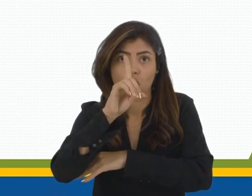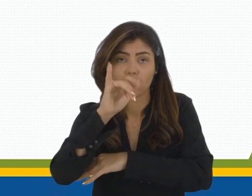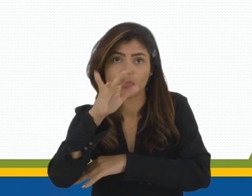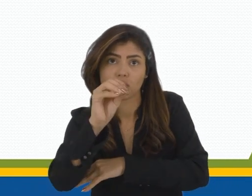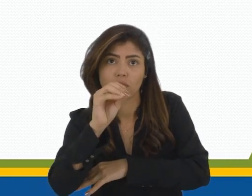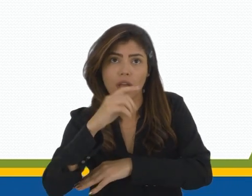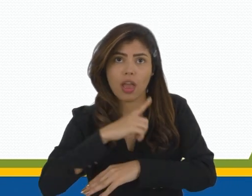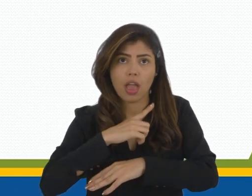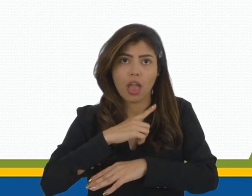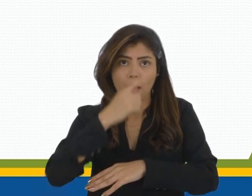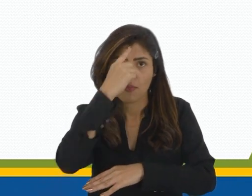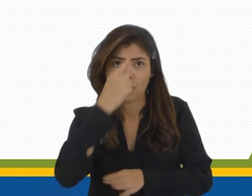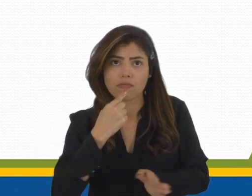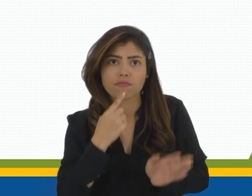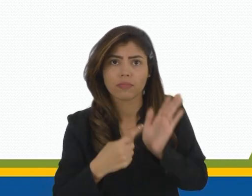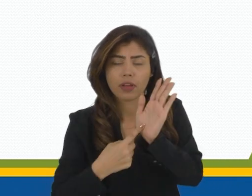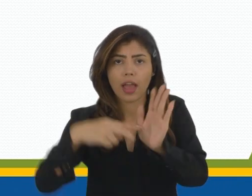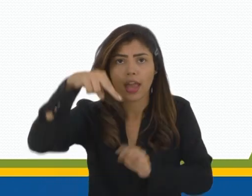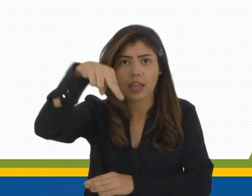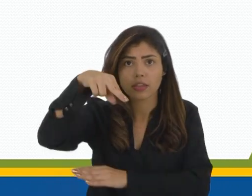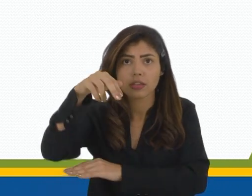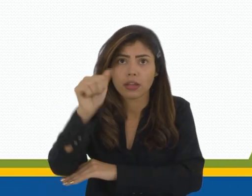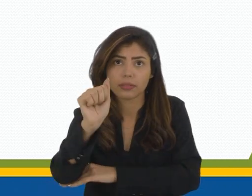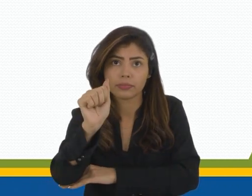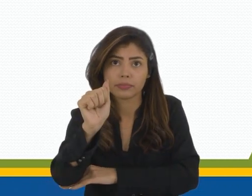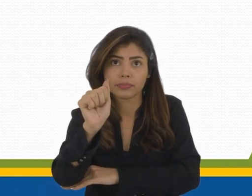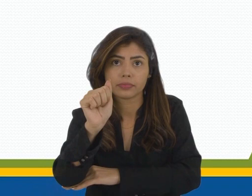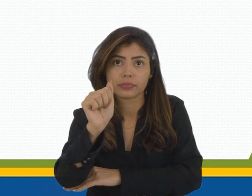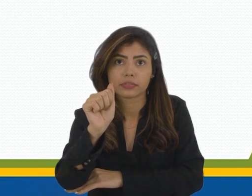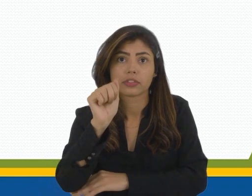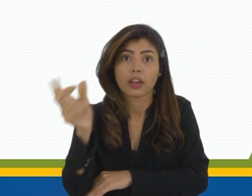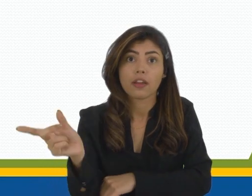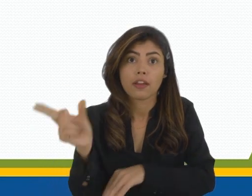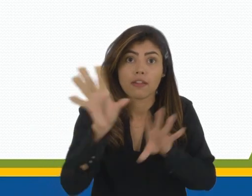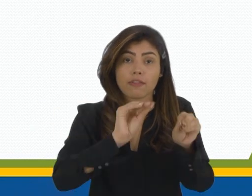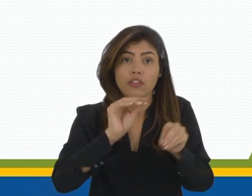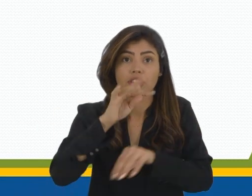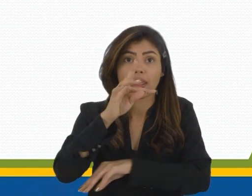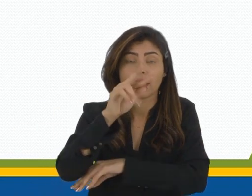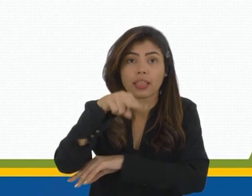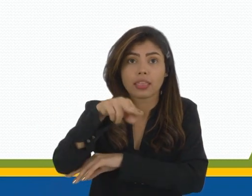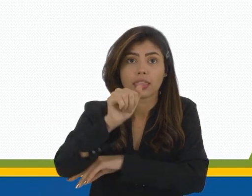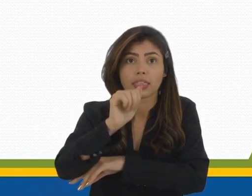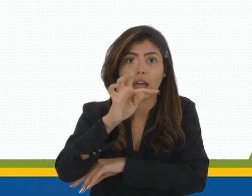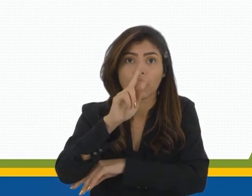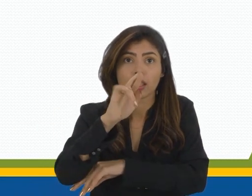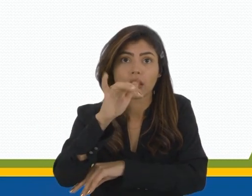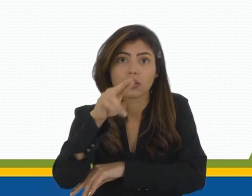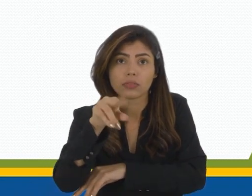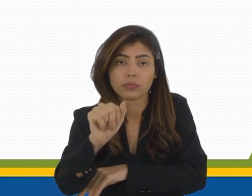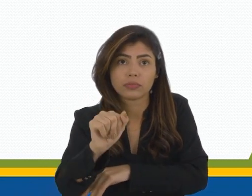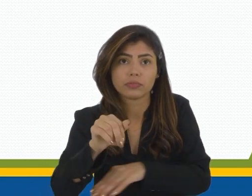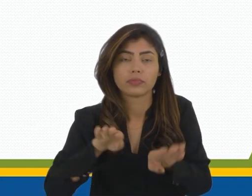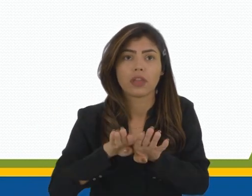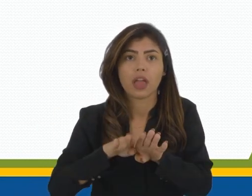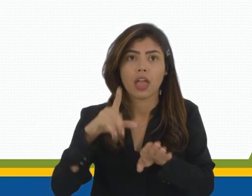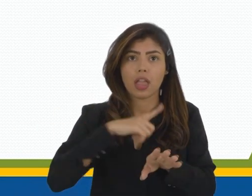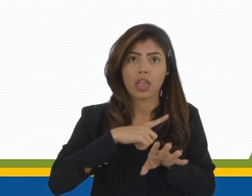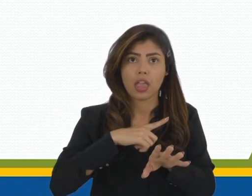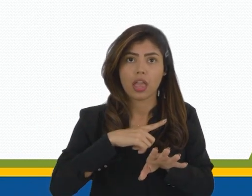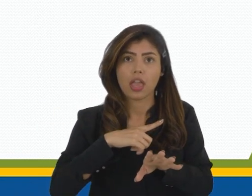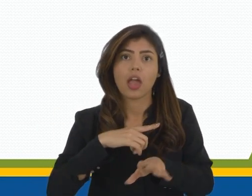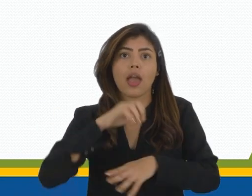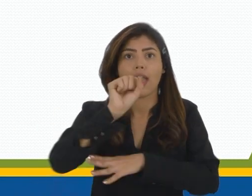ele é representado pela letra Na. Na vem de nátrium, que é o seu nome latinizado. Então, ele não vai